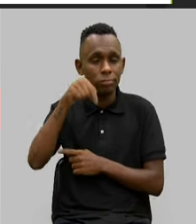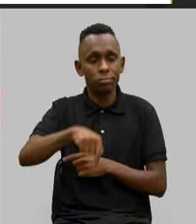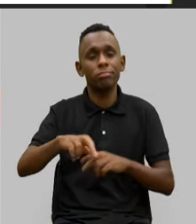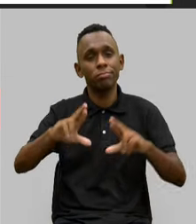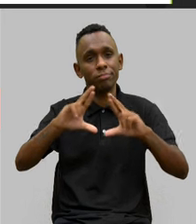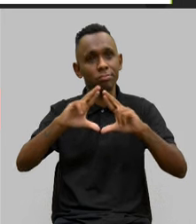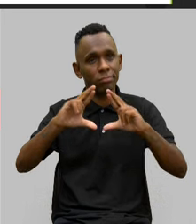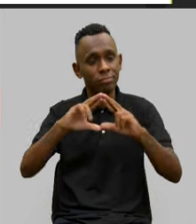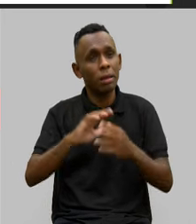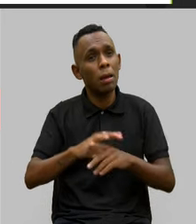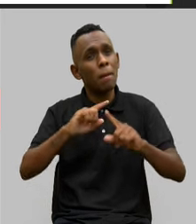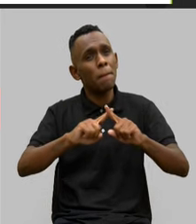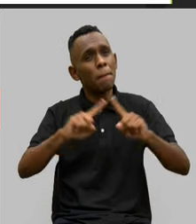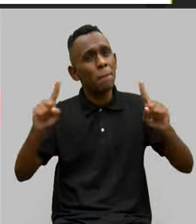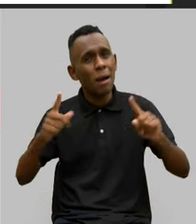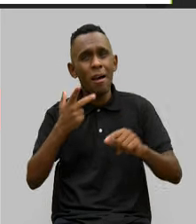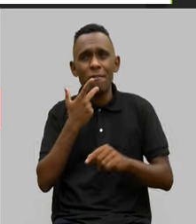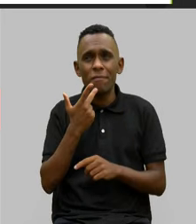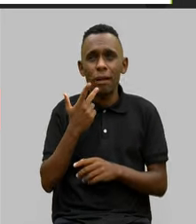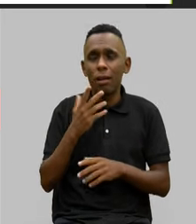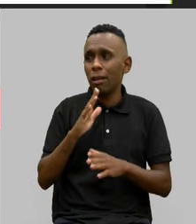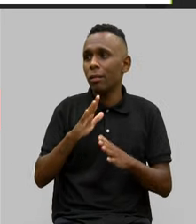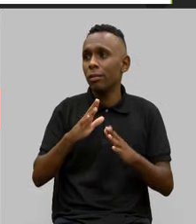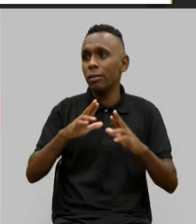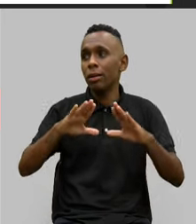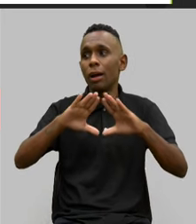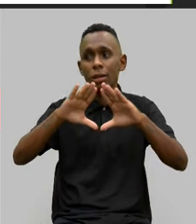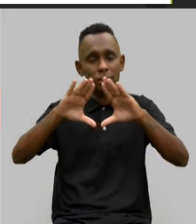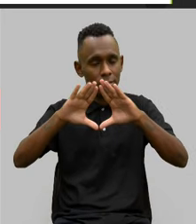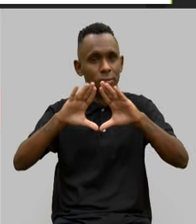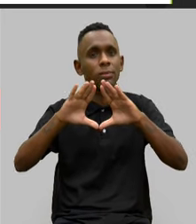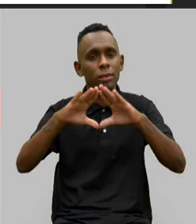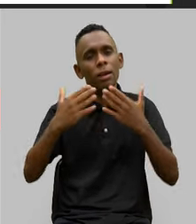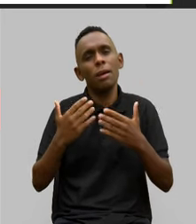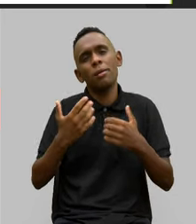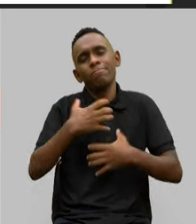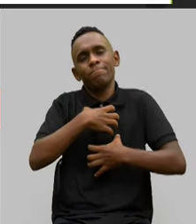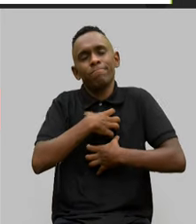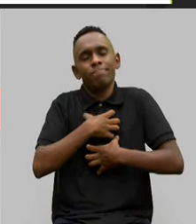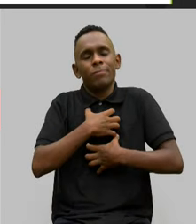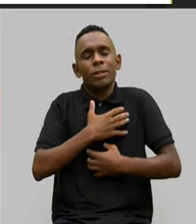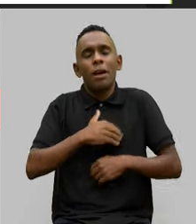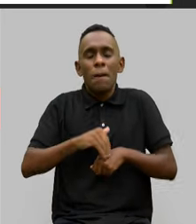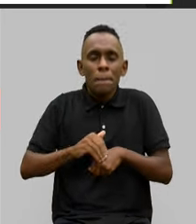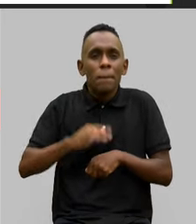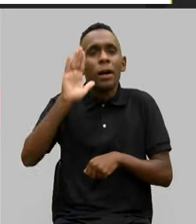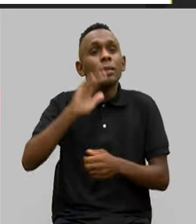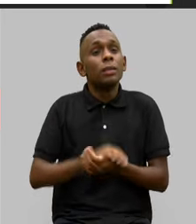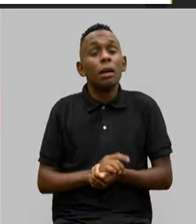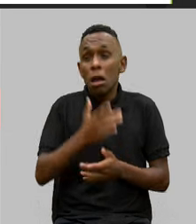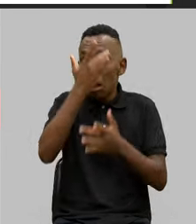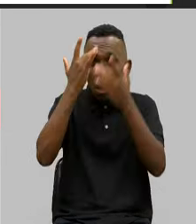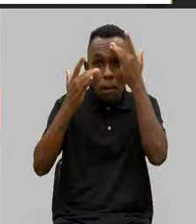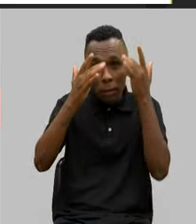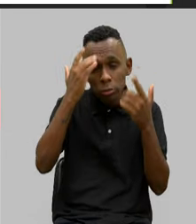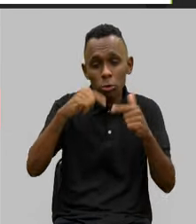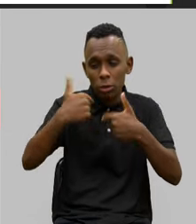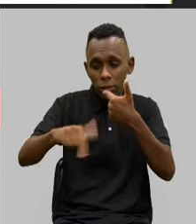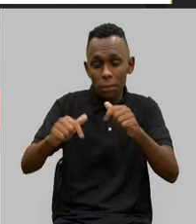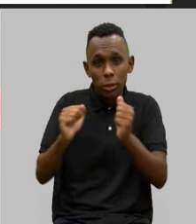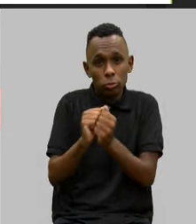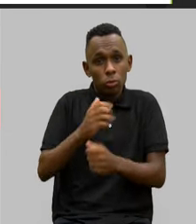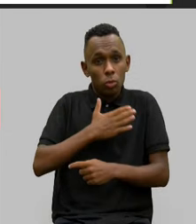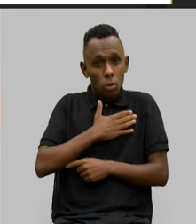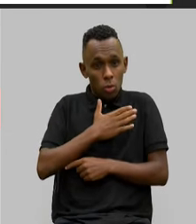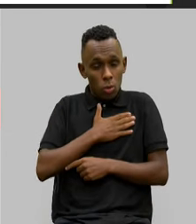Legislativa Mas falar dentro de casa tem sempre um prazer a mais né e as pessoas que trabalham comigo boa parte